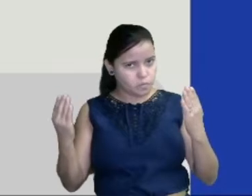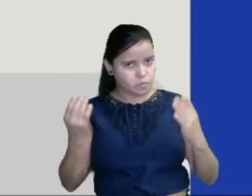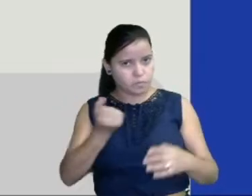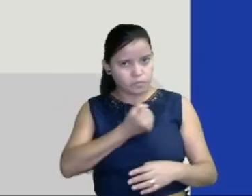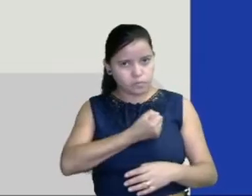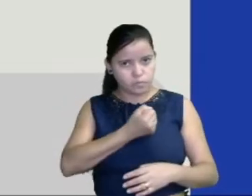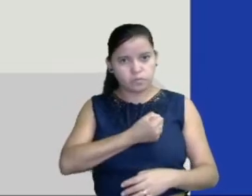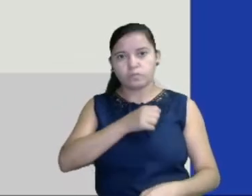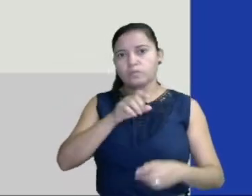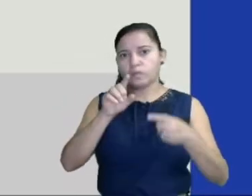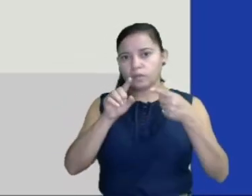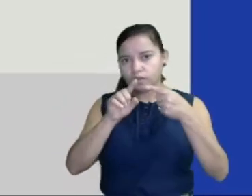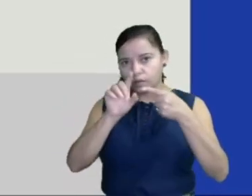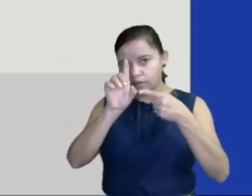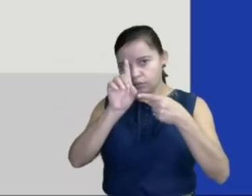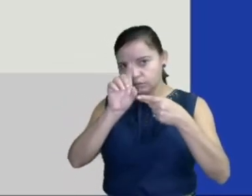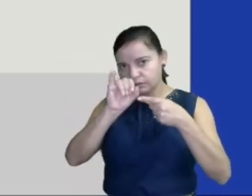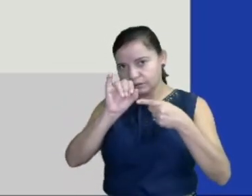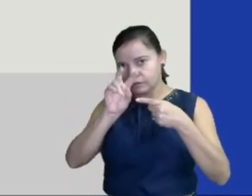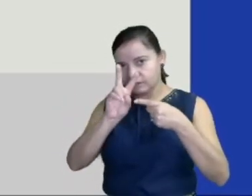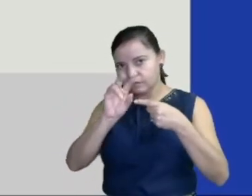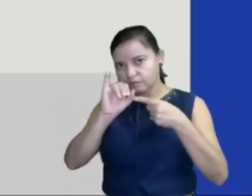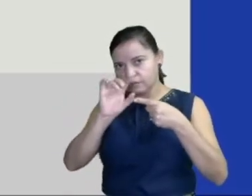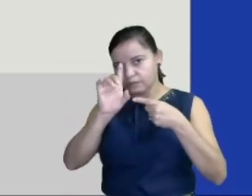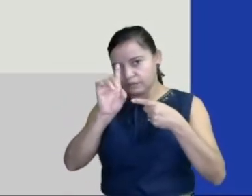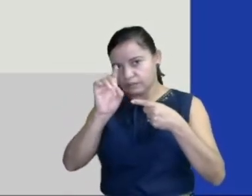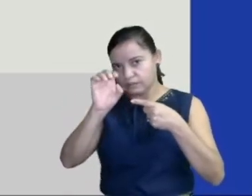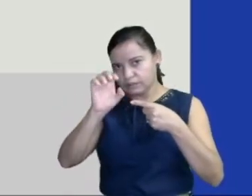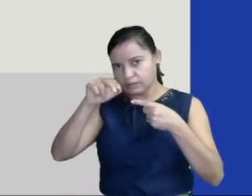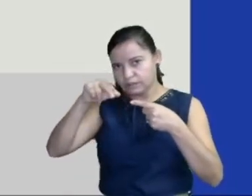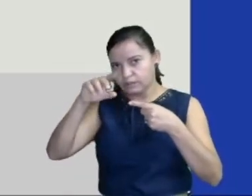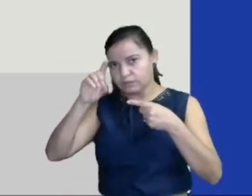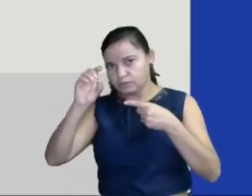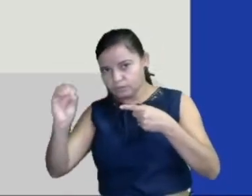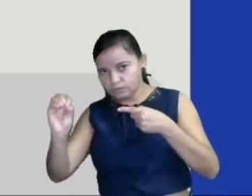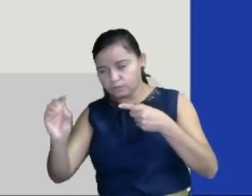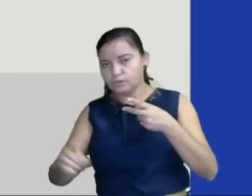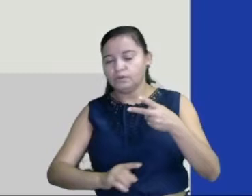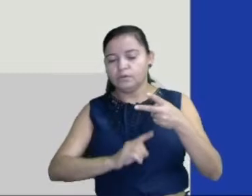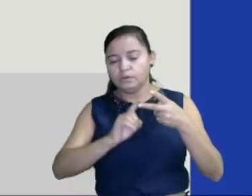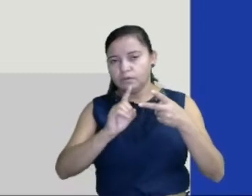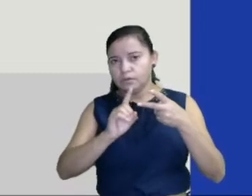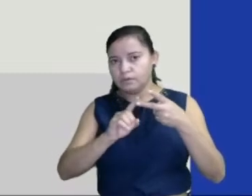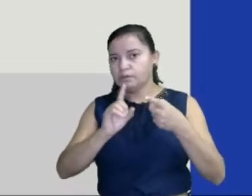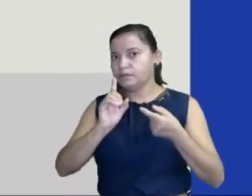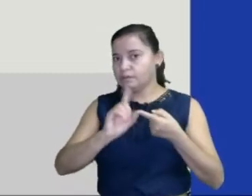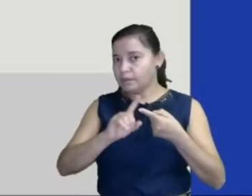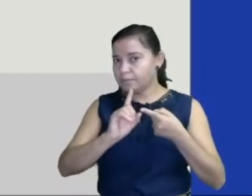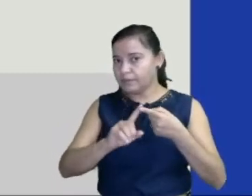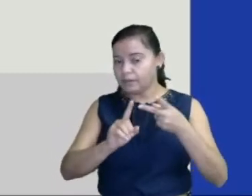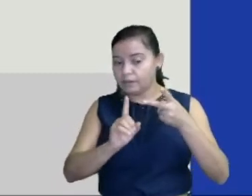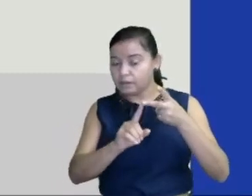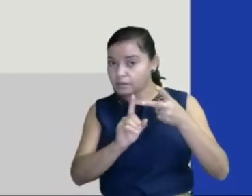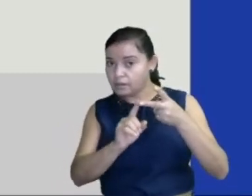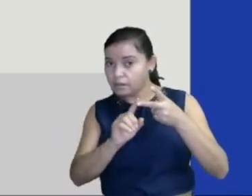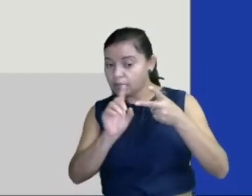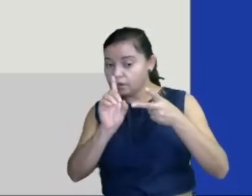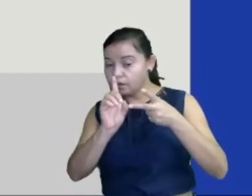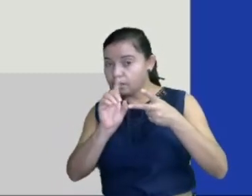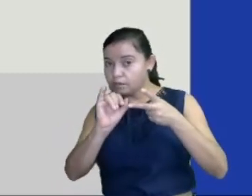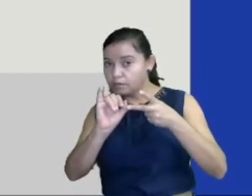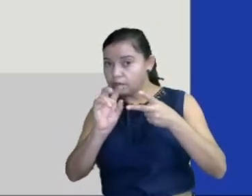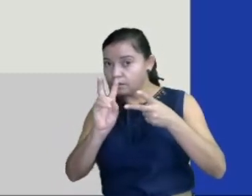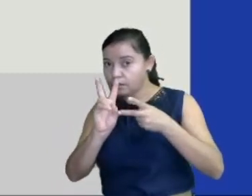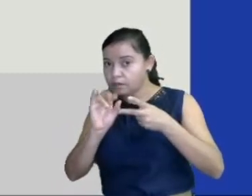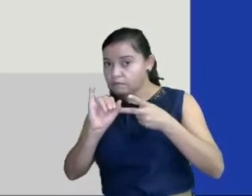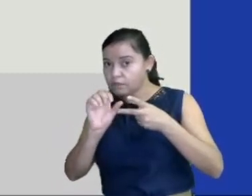o canto dos dividendos de uma linha para outra e compare também os números na coluna dos divisores e